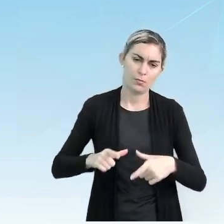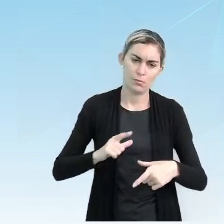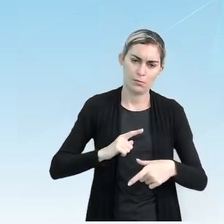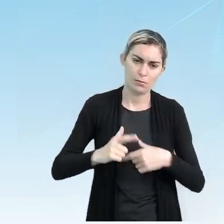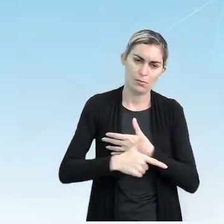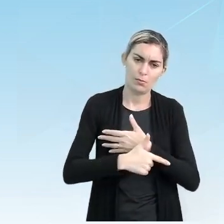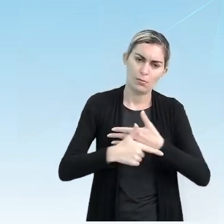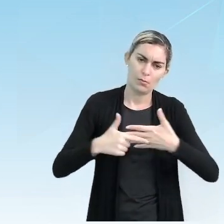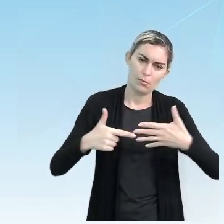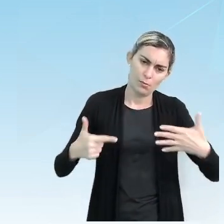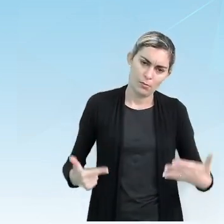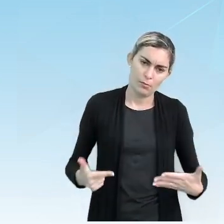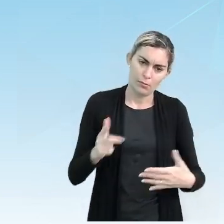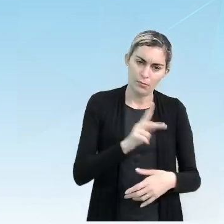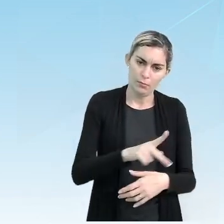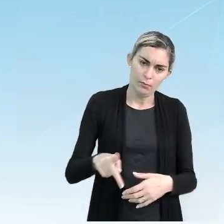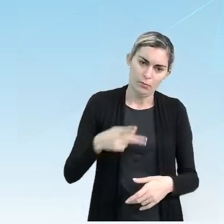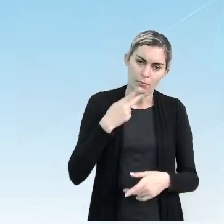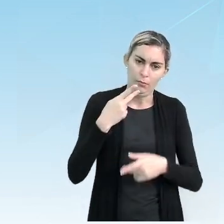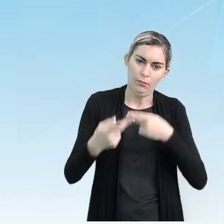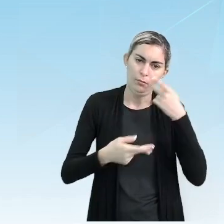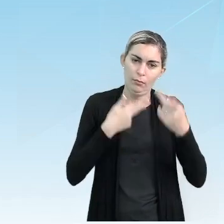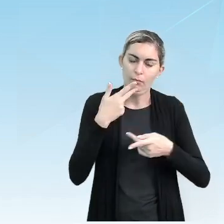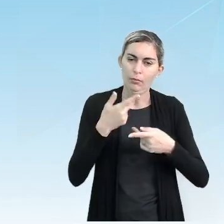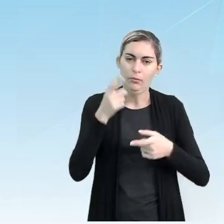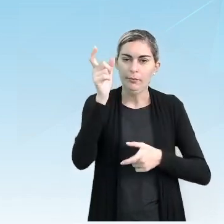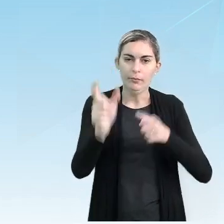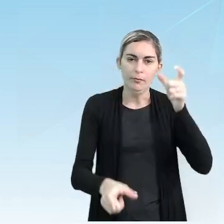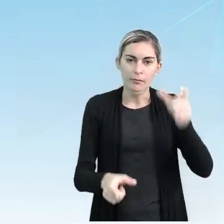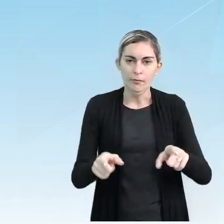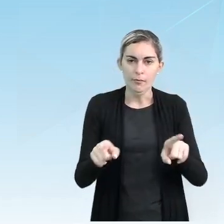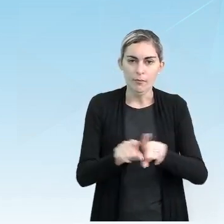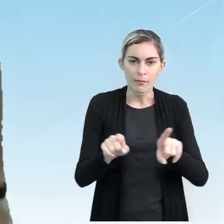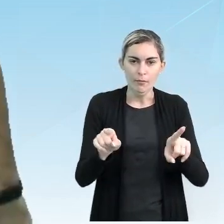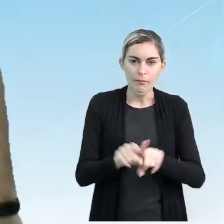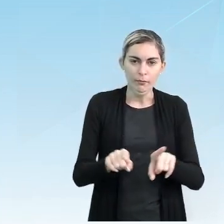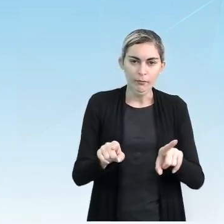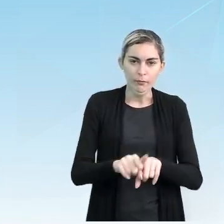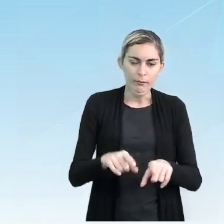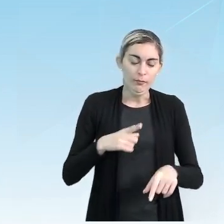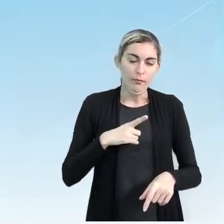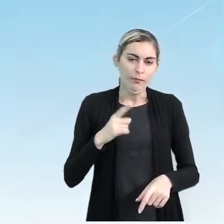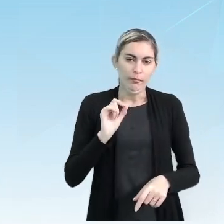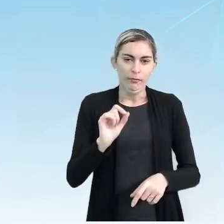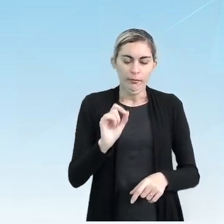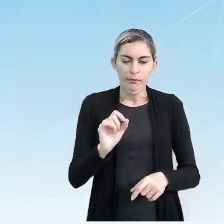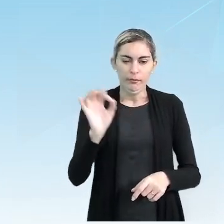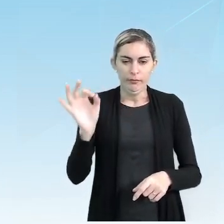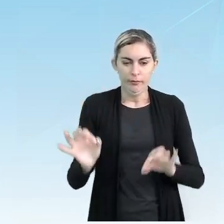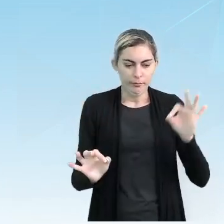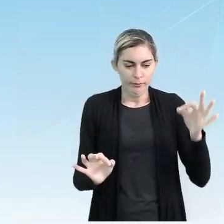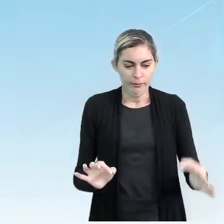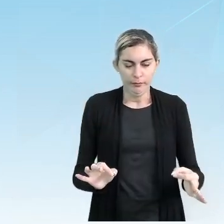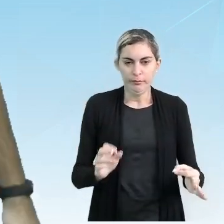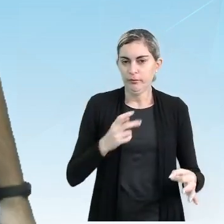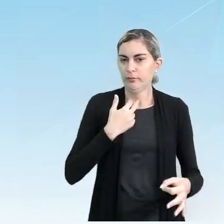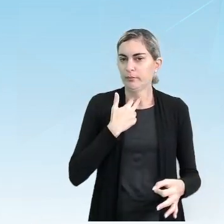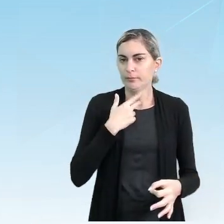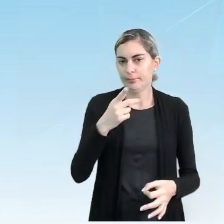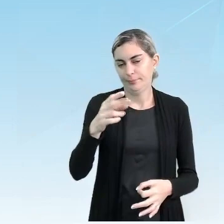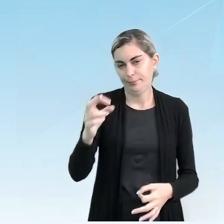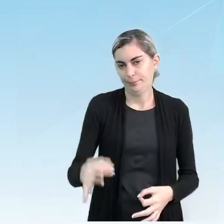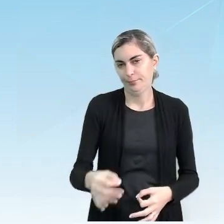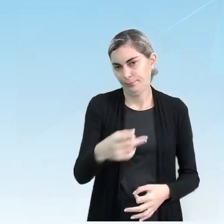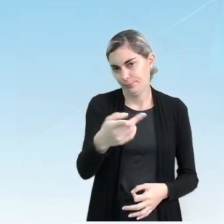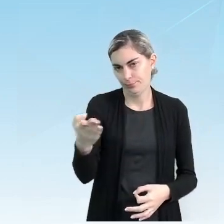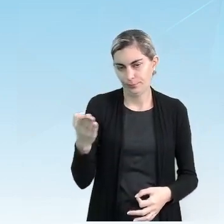como o seu professor falou. Cada indivíduo também. Cada indivíduo Porque o que também. acontece, estudante? O que é certo para mim pode não ser certo para você. Tá?